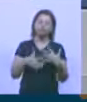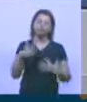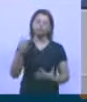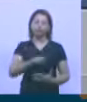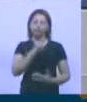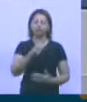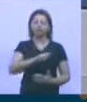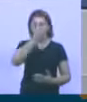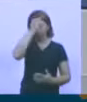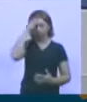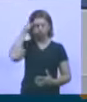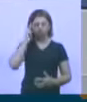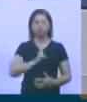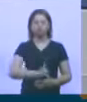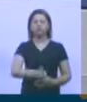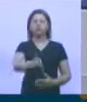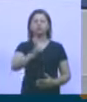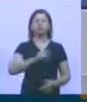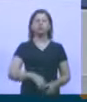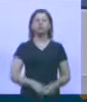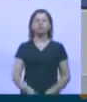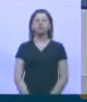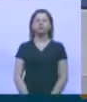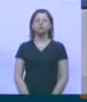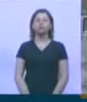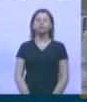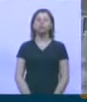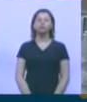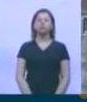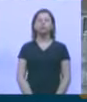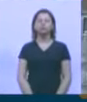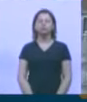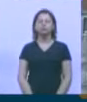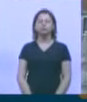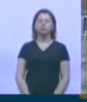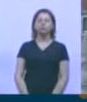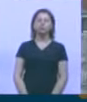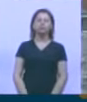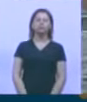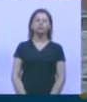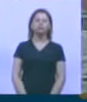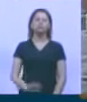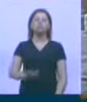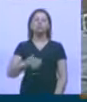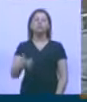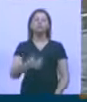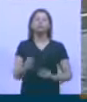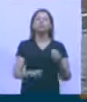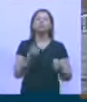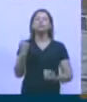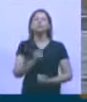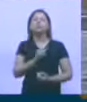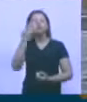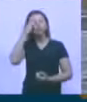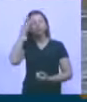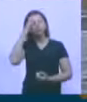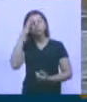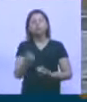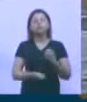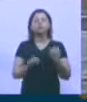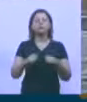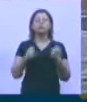da pessoa para sempre. Therefore, how to know we need inner healing? Então, portanto, como é que nós vamos saber que nós